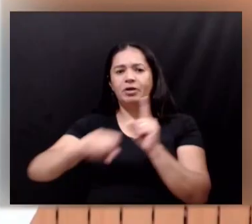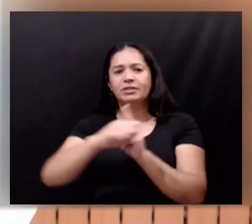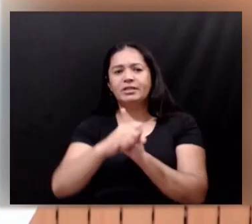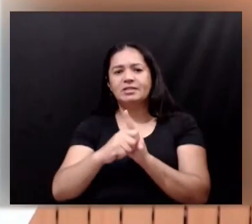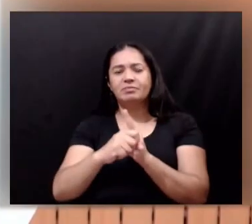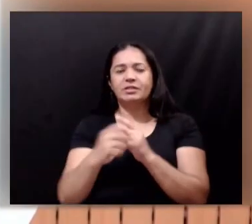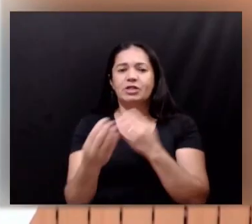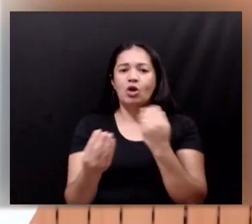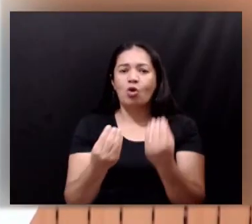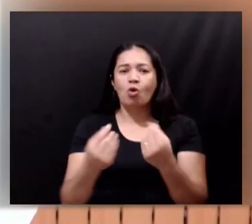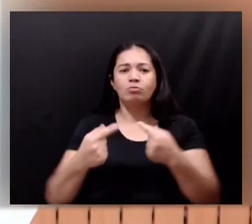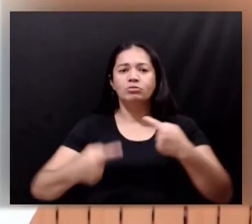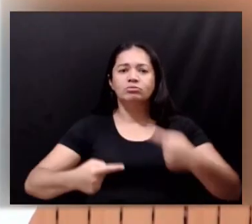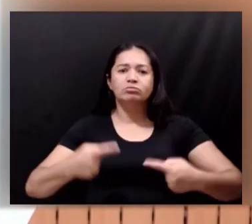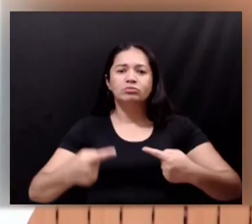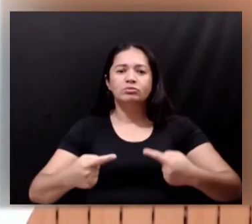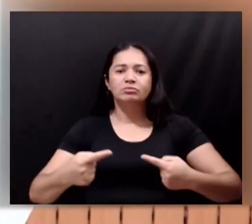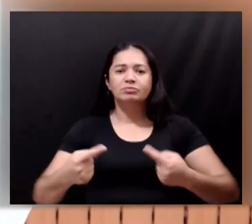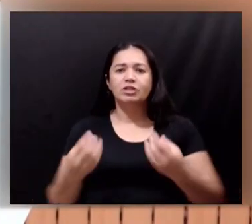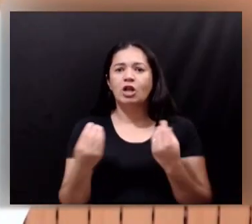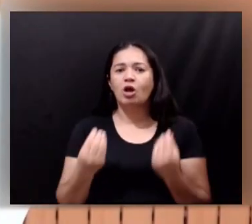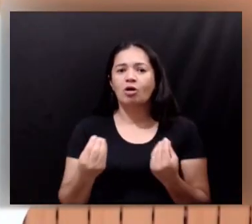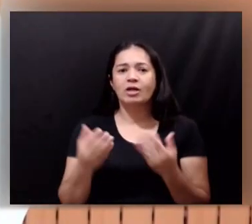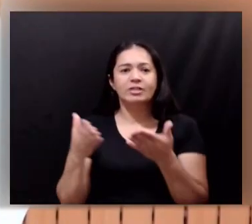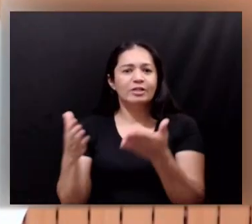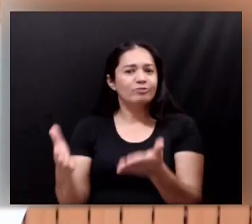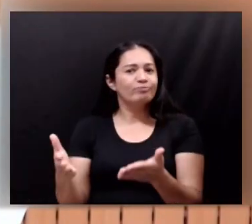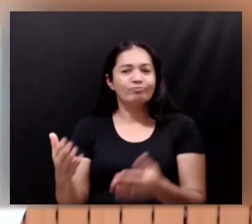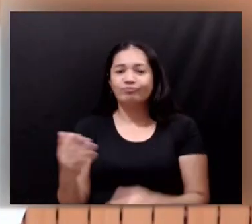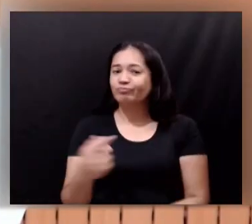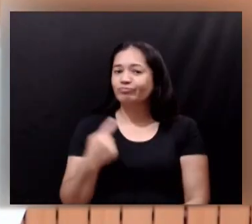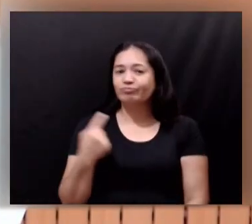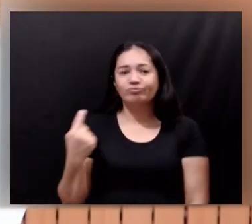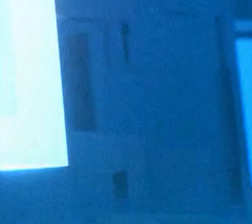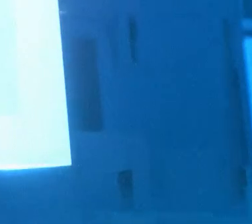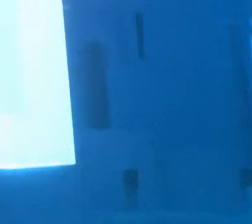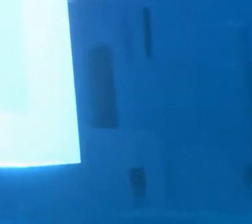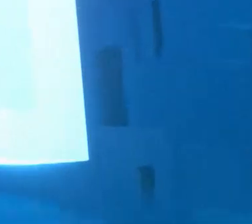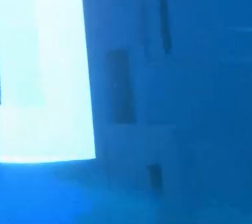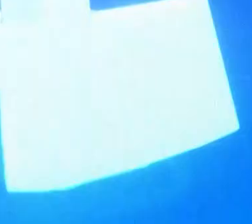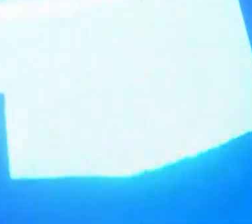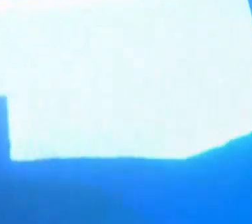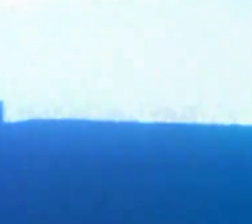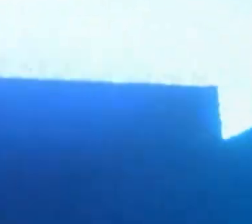muitas vezes não chega a quem precisa chegar por conta da desinformação.